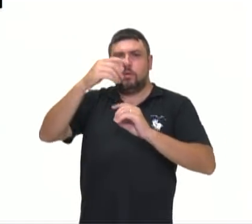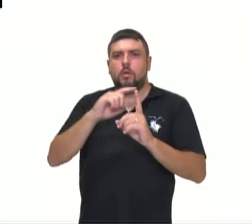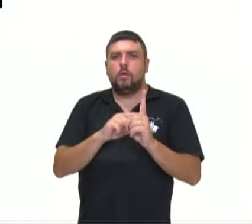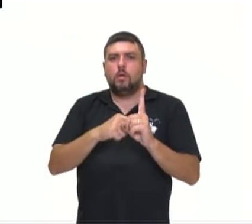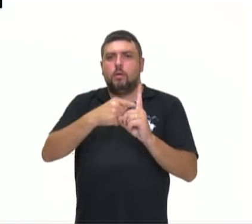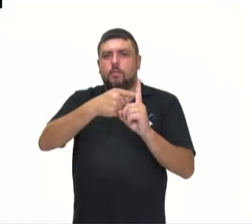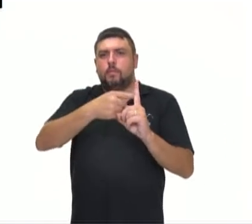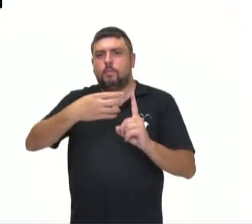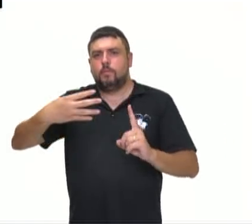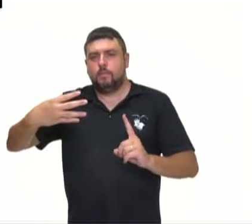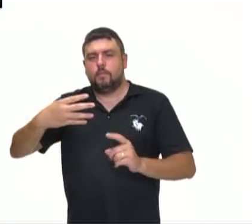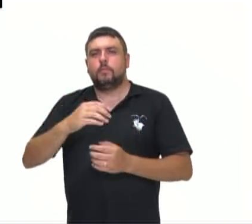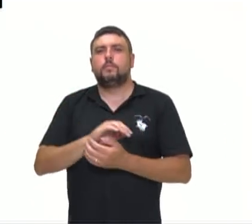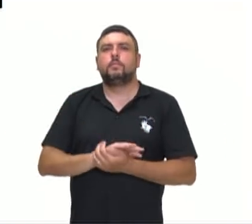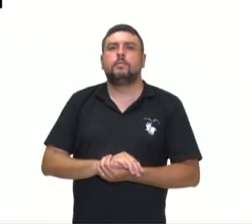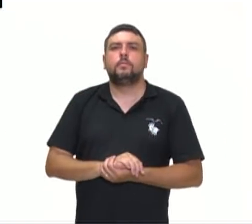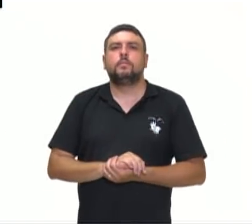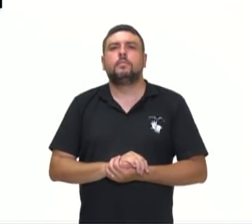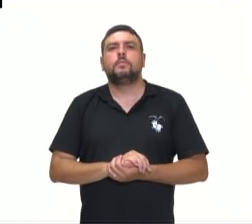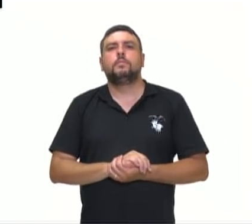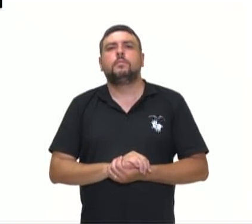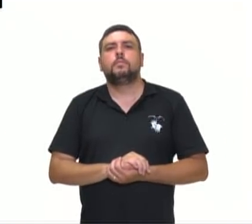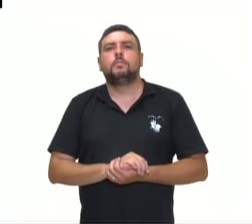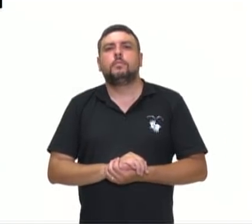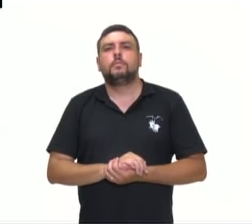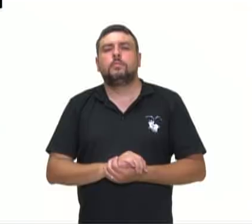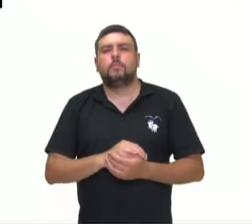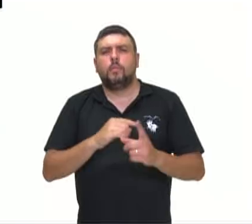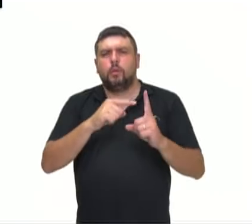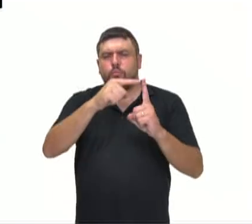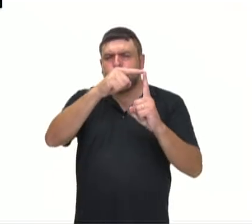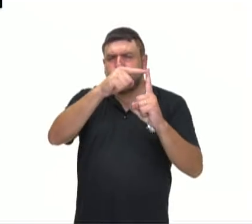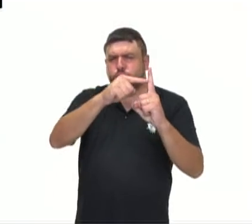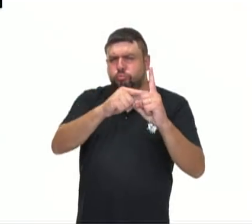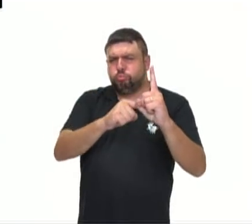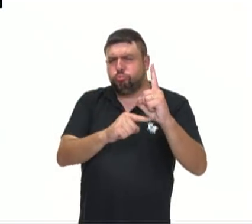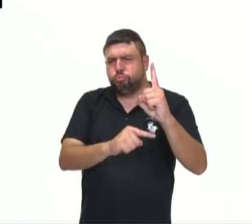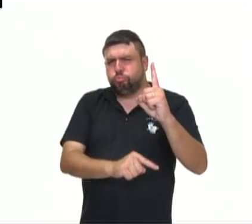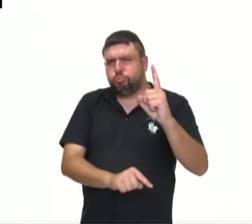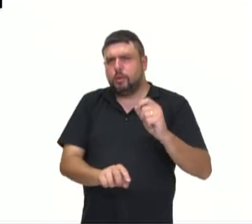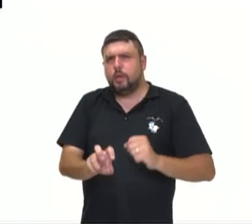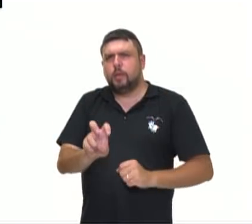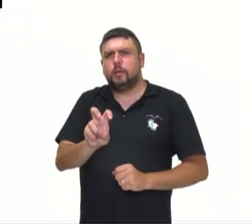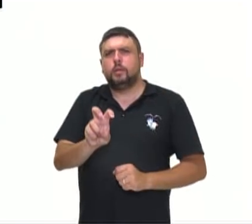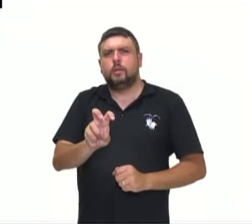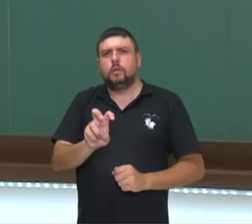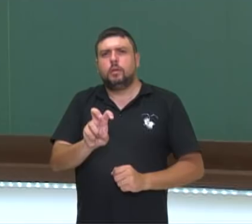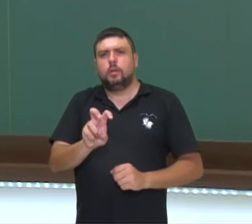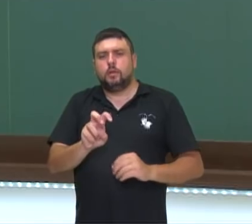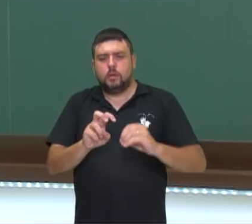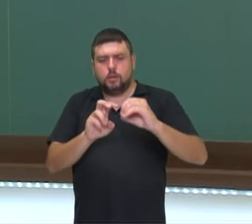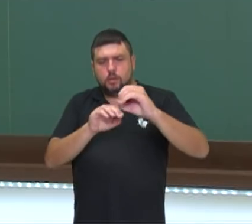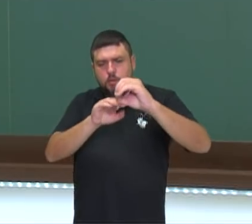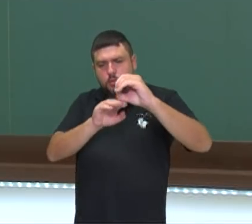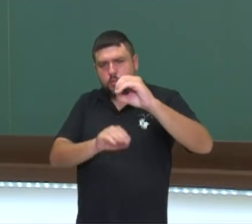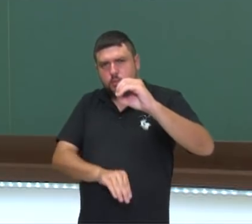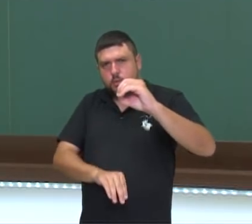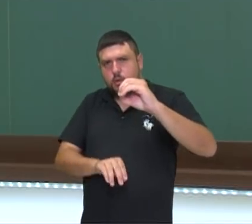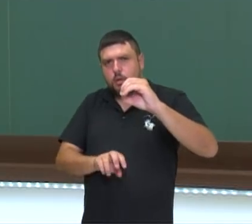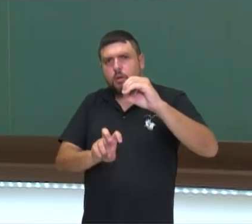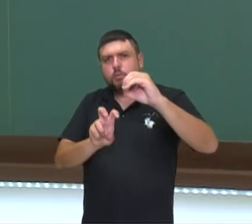andares acima do térreo, então é mais 4. Temperatura de 5 graus abaixo de zero, então se zero é meu